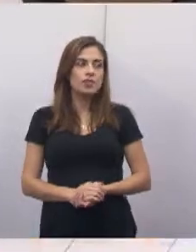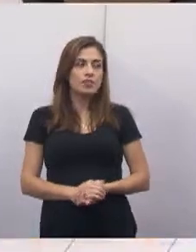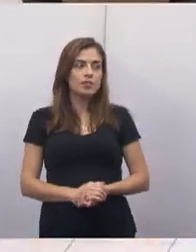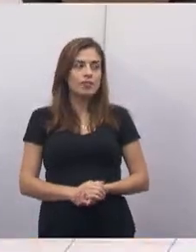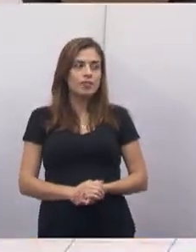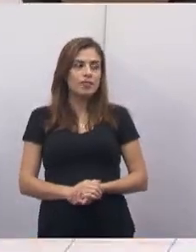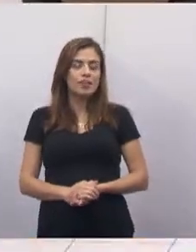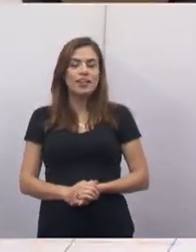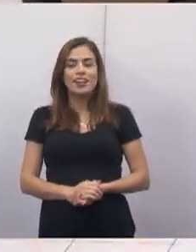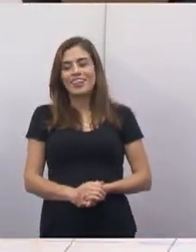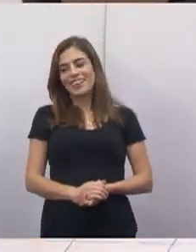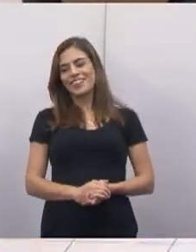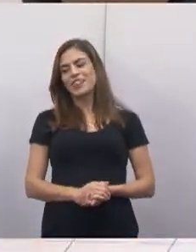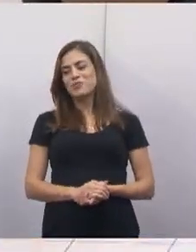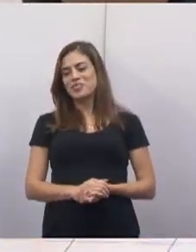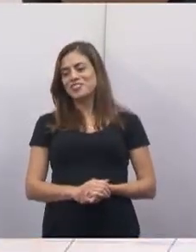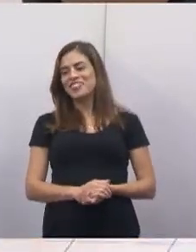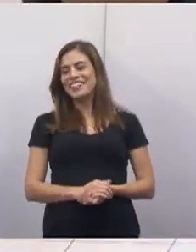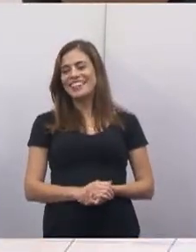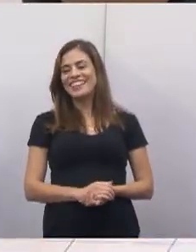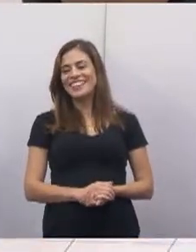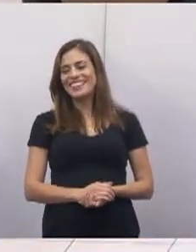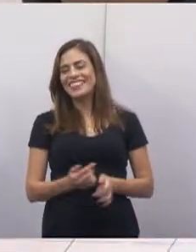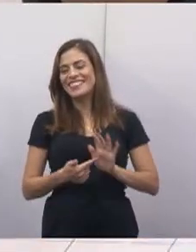Presidente, primeiramente, quero mostrar essa foto aqui, ó. Por